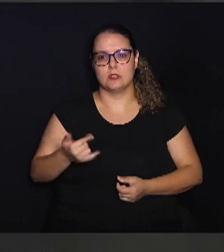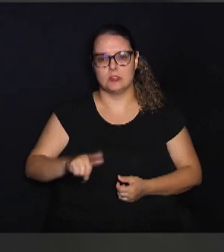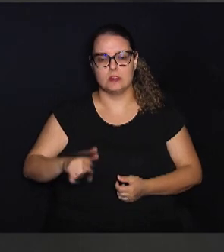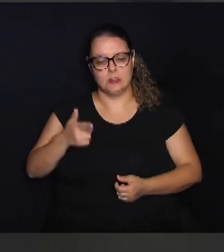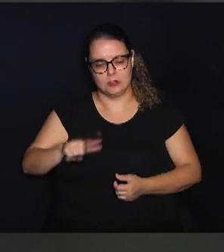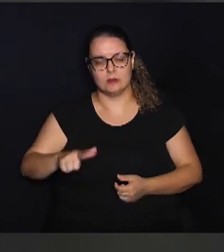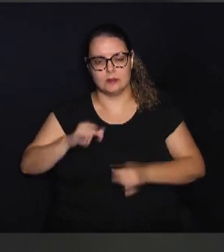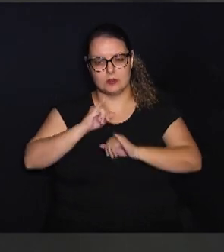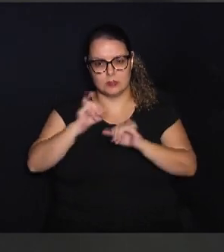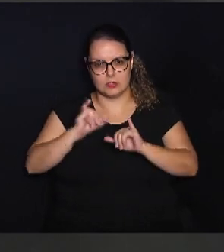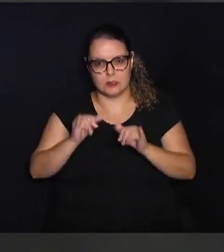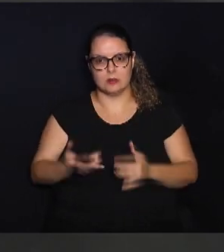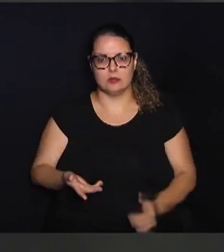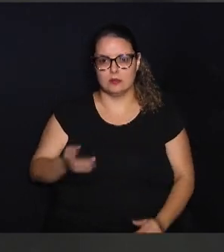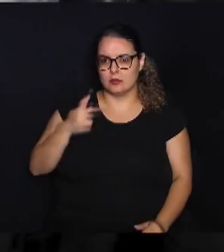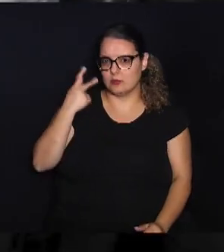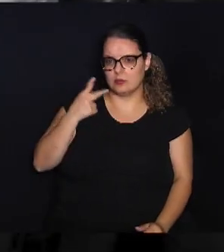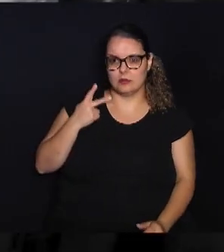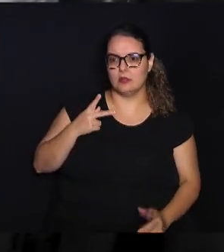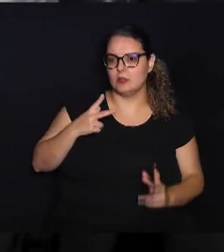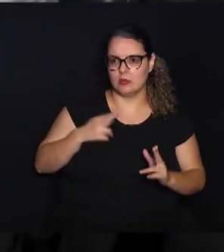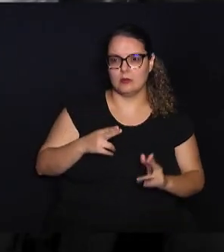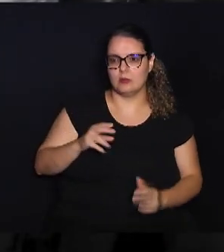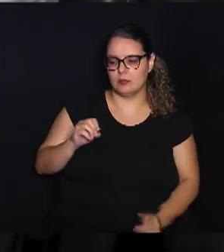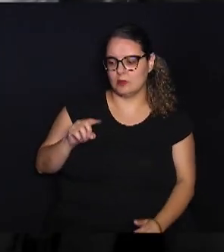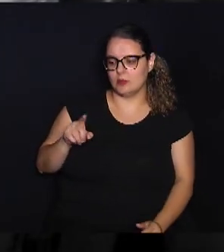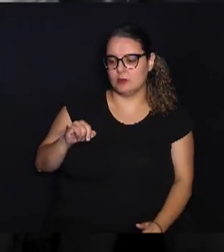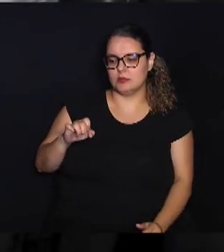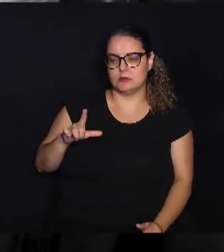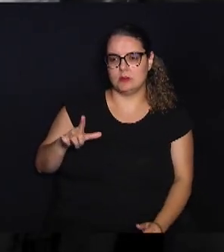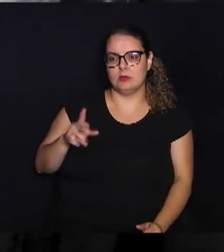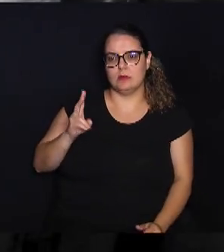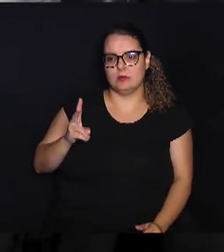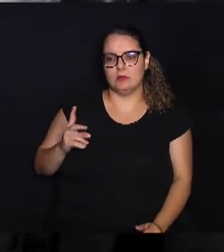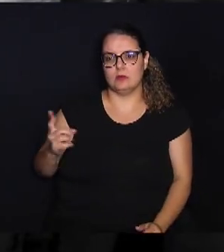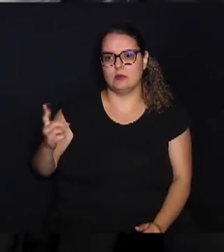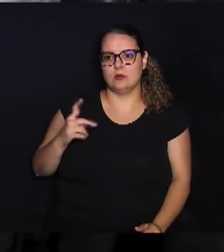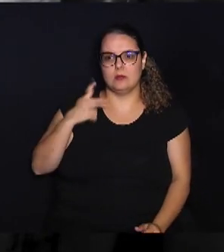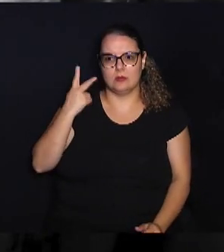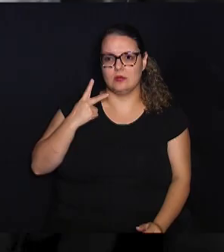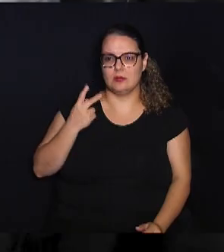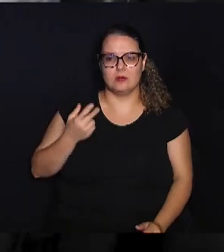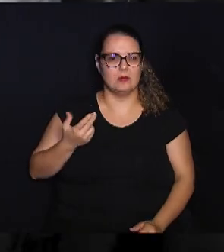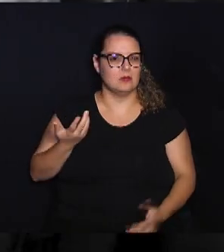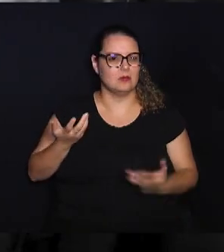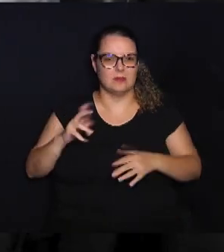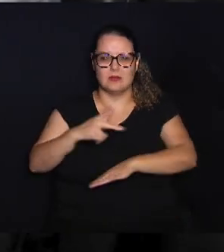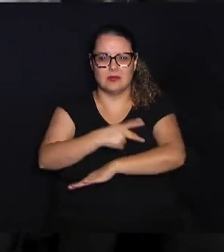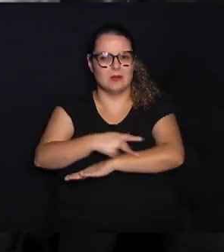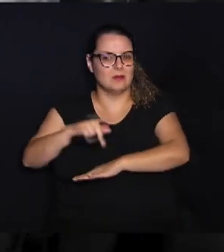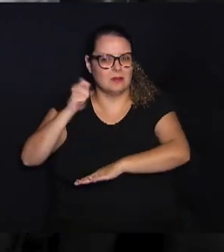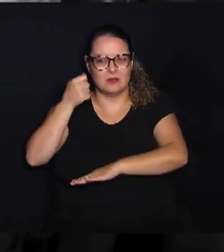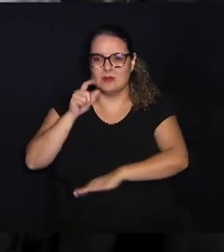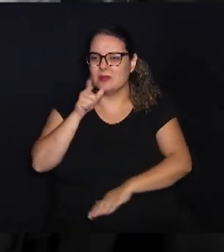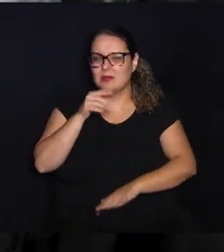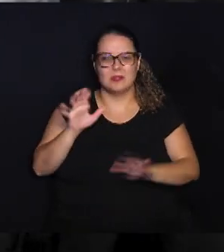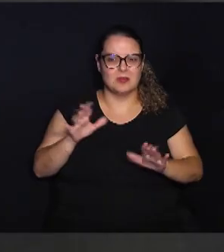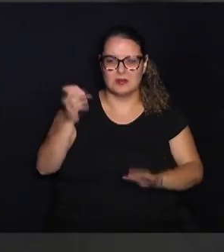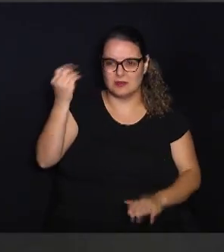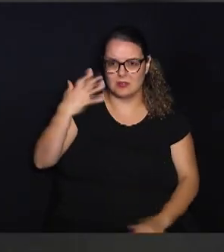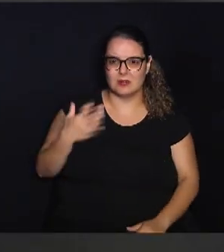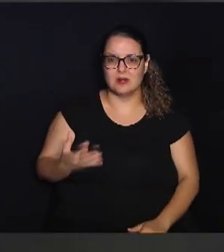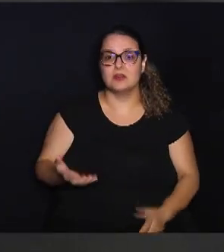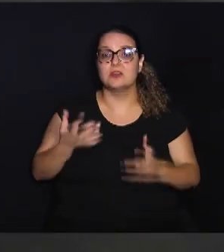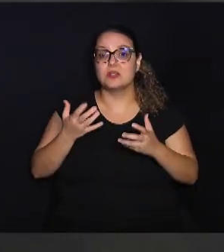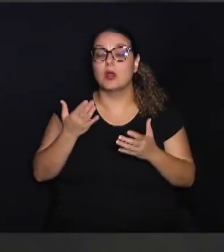claro. Vereador, como eu fui lá no Osiel várias vezes, o pessoal fala assim, vereador, aqui a gente não quer asfalto, não quer água, não quer luz, não, aqui a gente quer